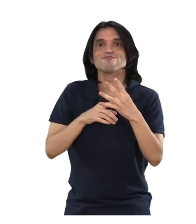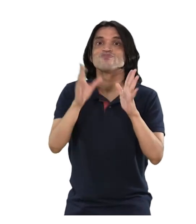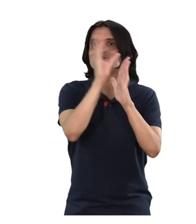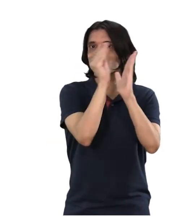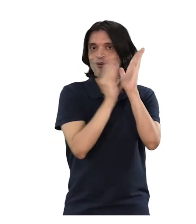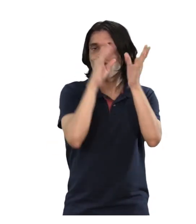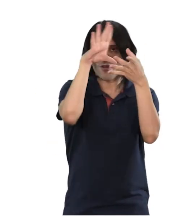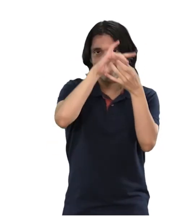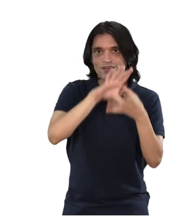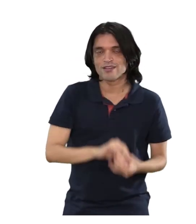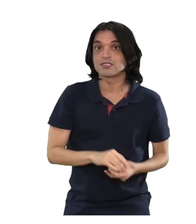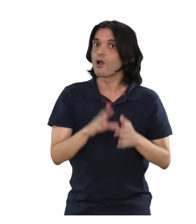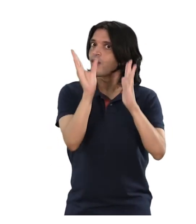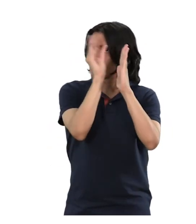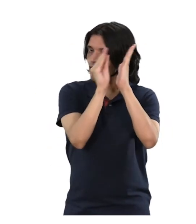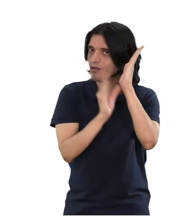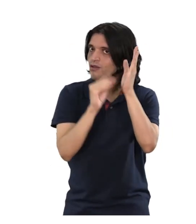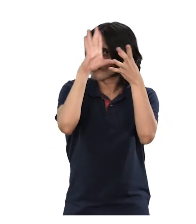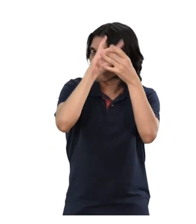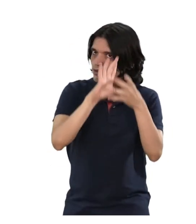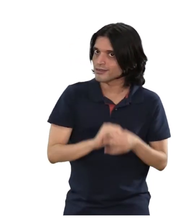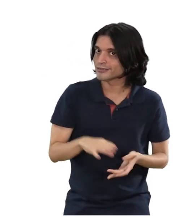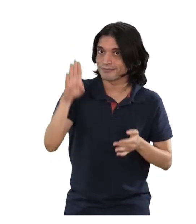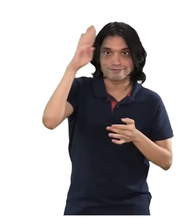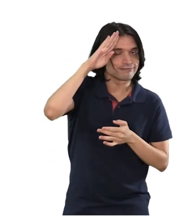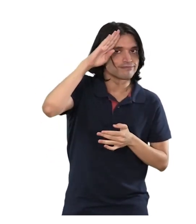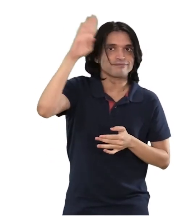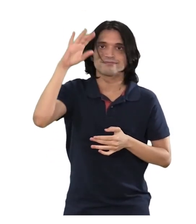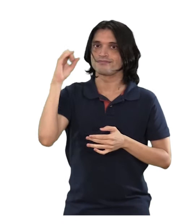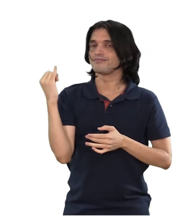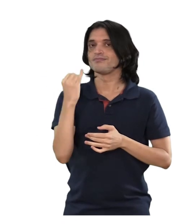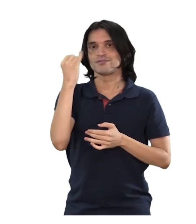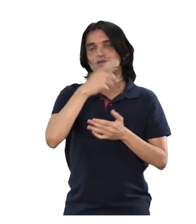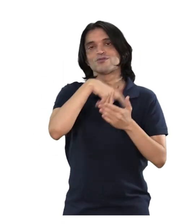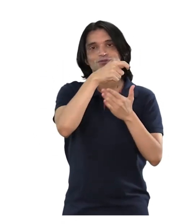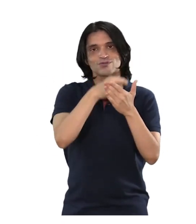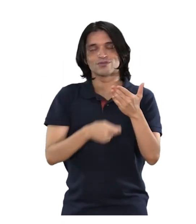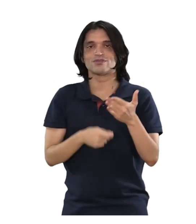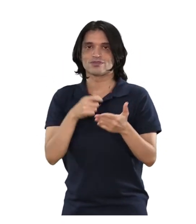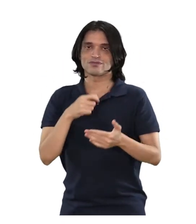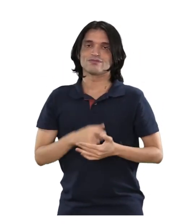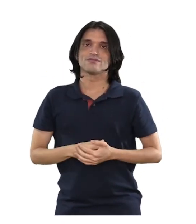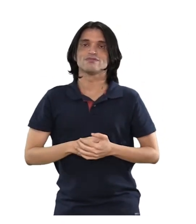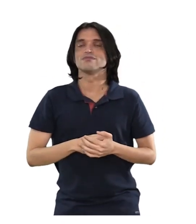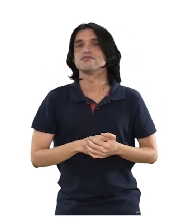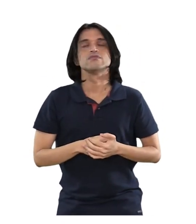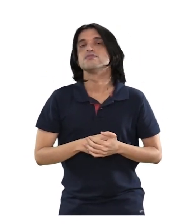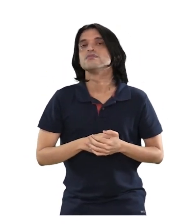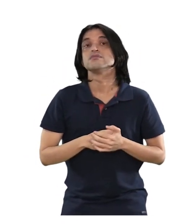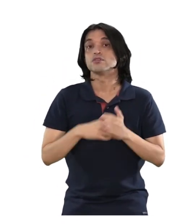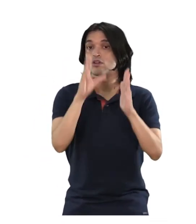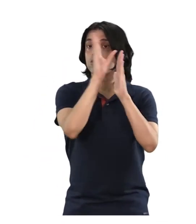é? Ele é coerente quando suas frases formam um todo ou se encaixam